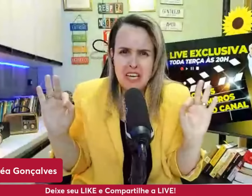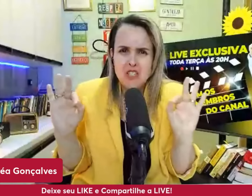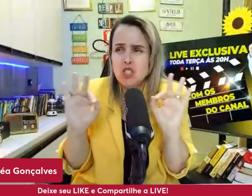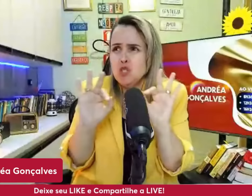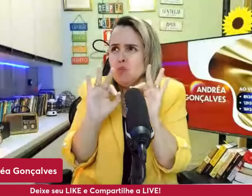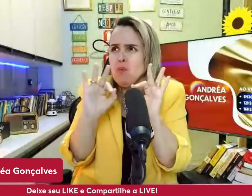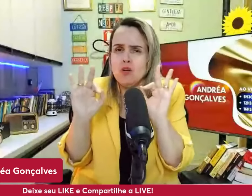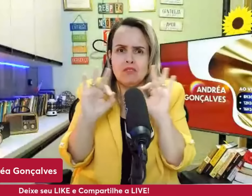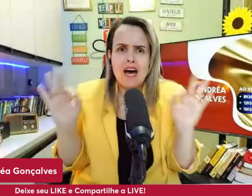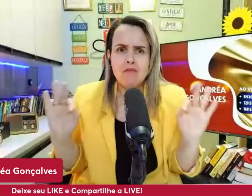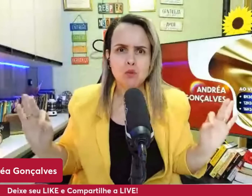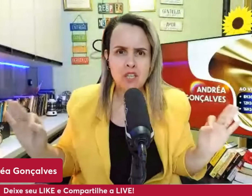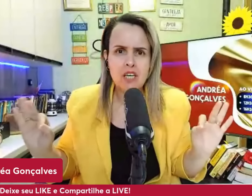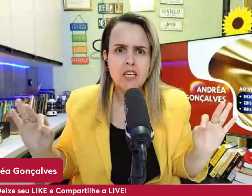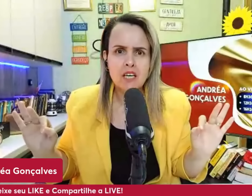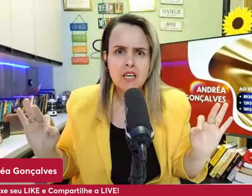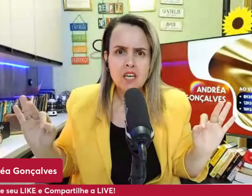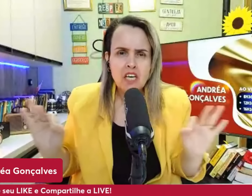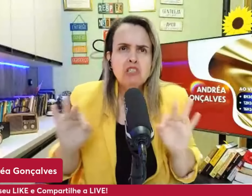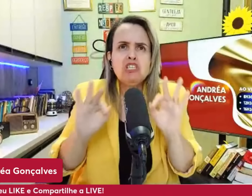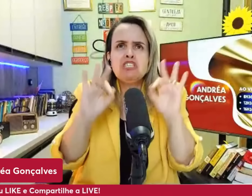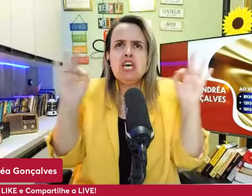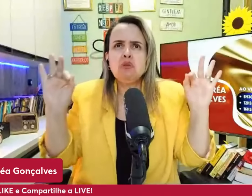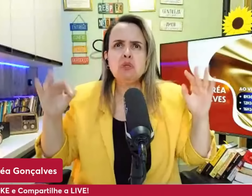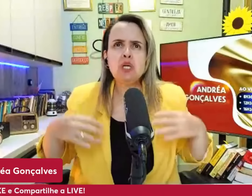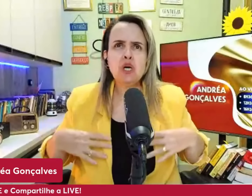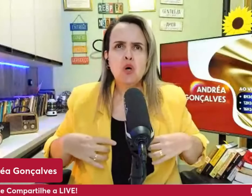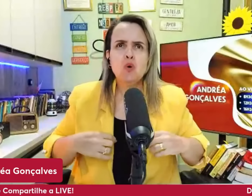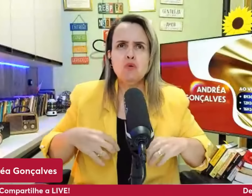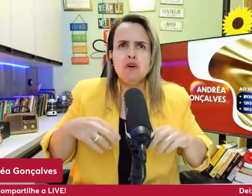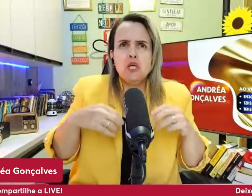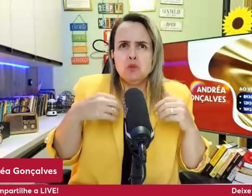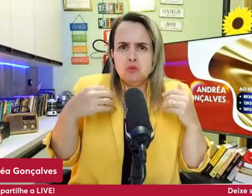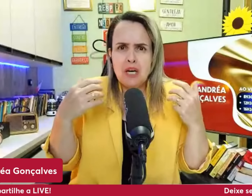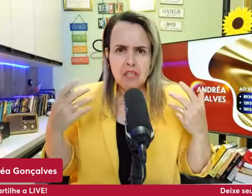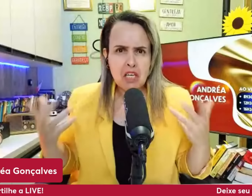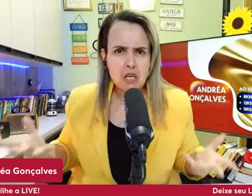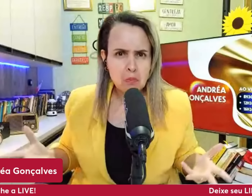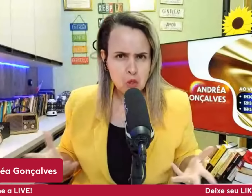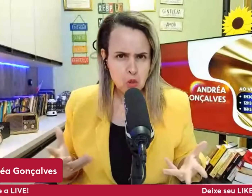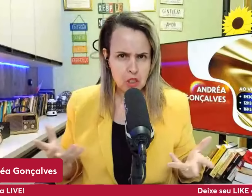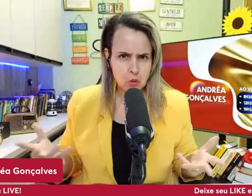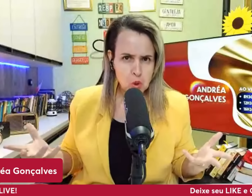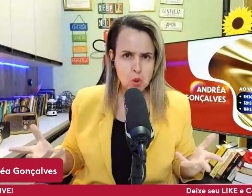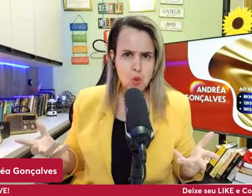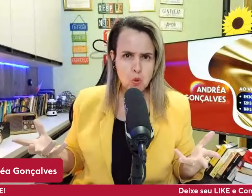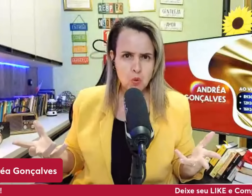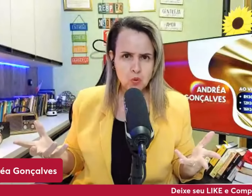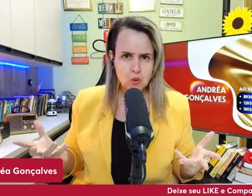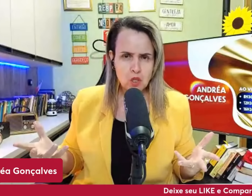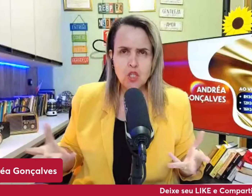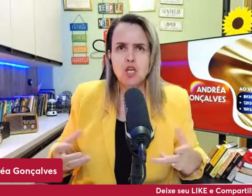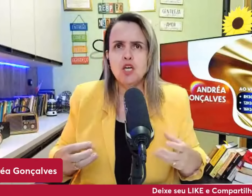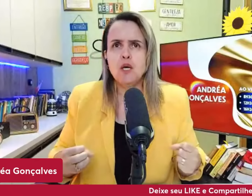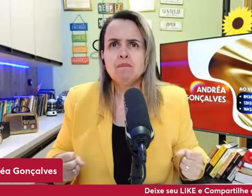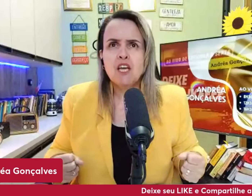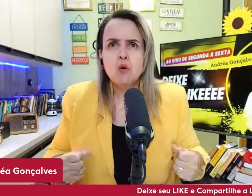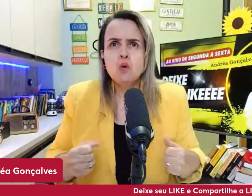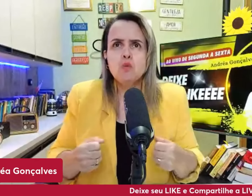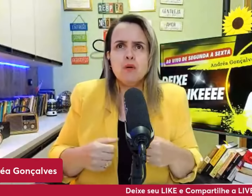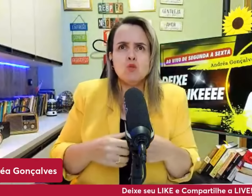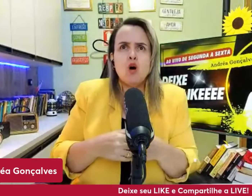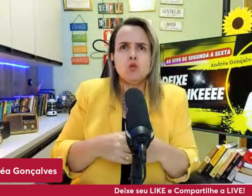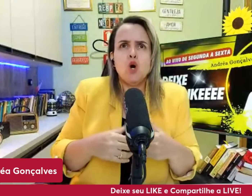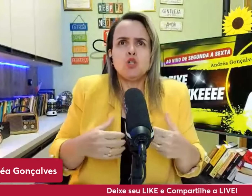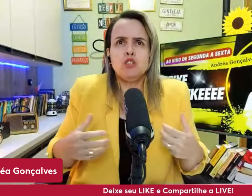estridente insuportável dele e dizendo que o governo não tava nem aí pro Rio Grande do Sul que